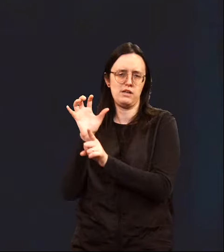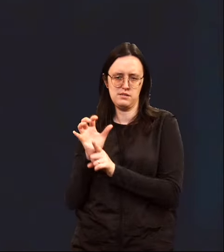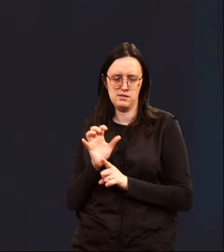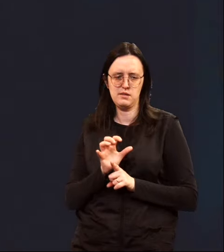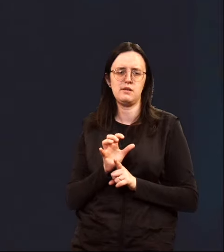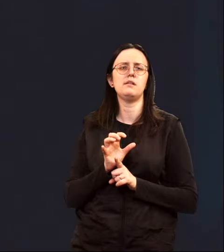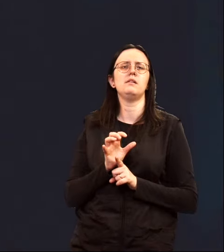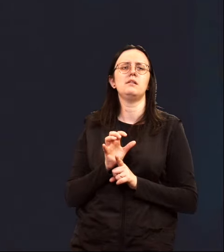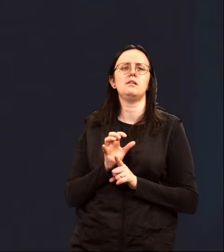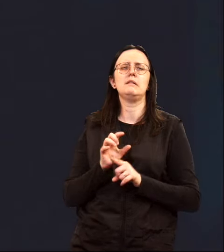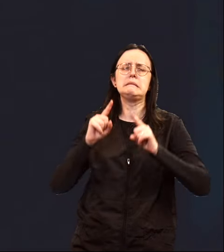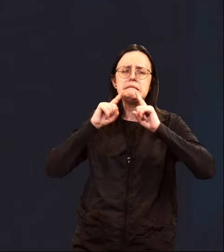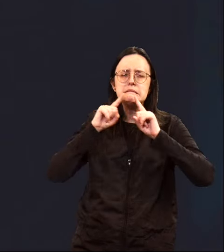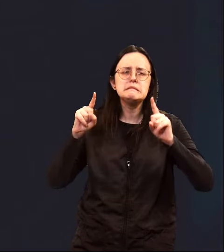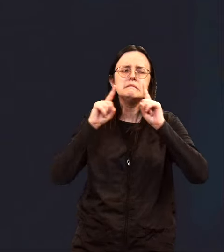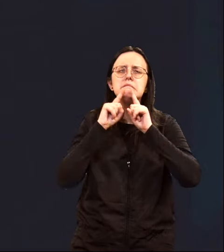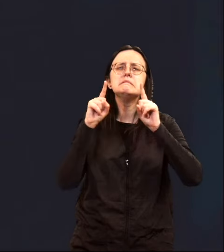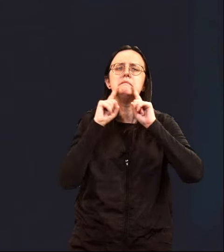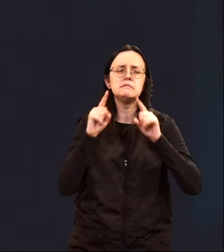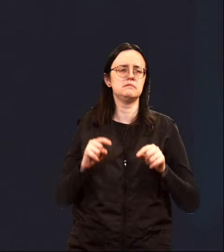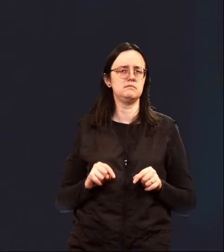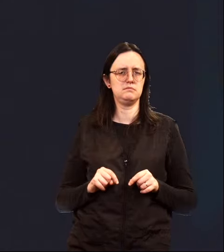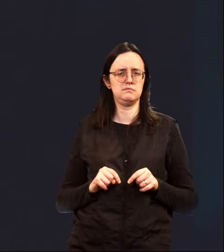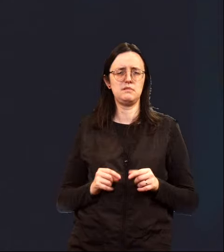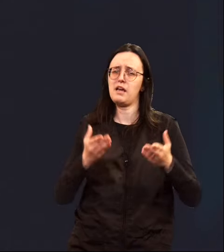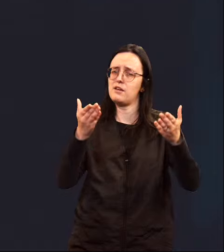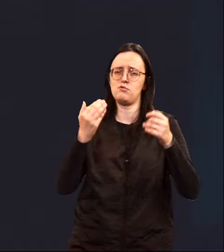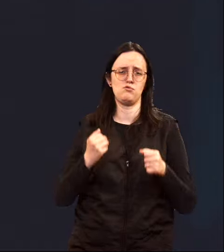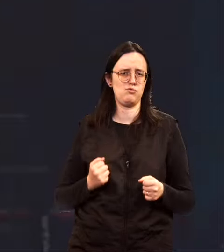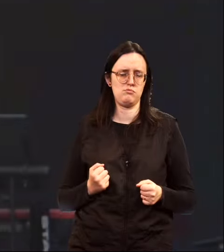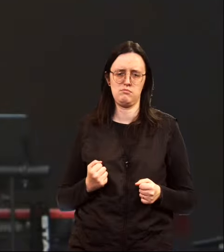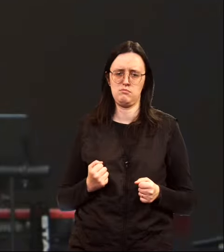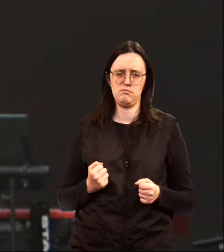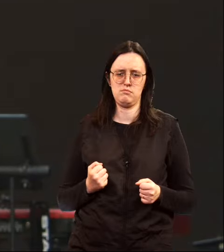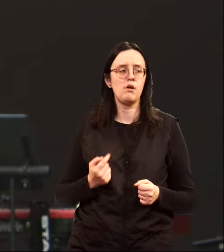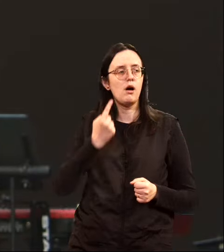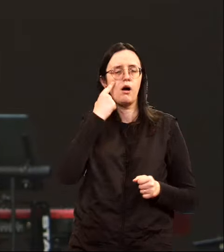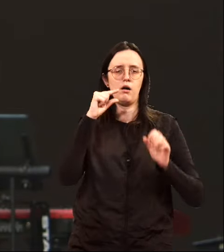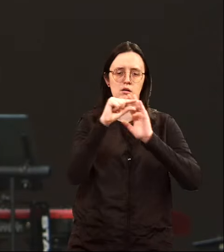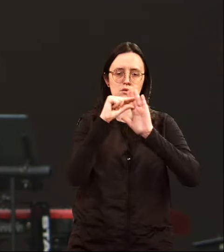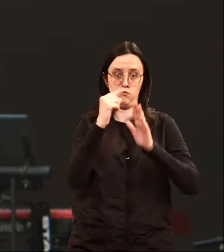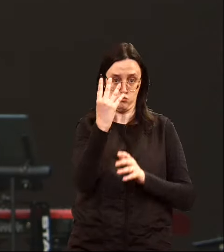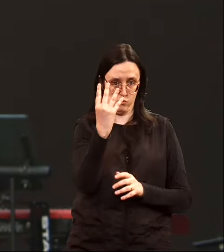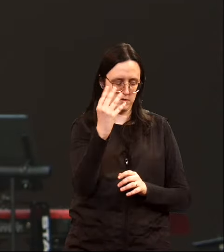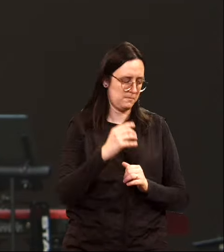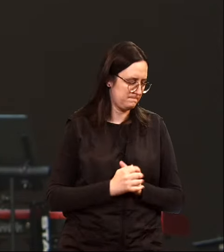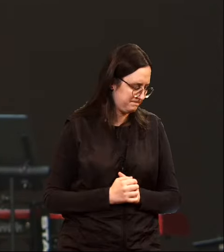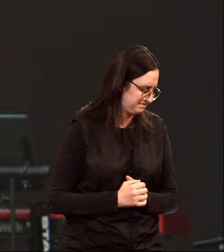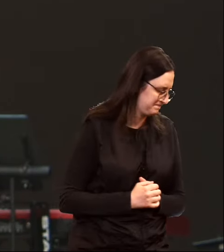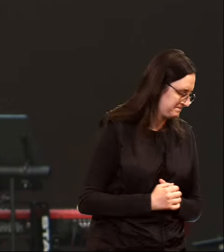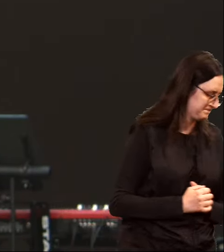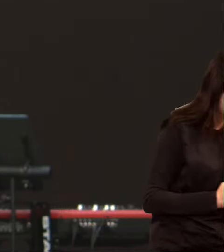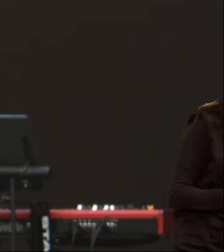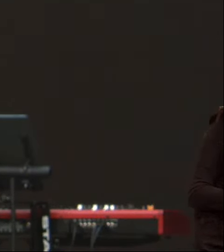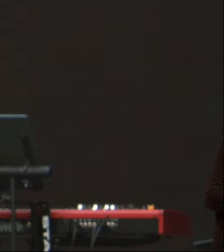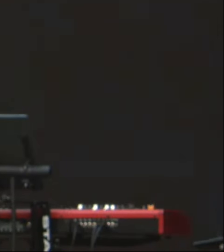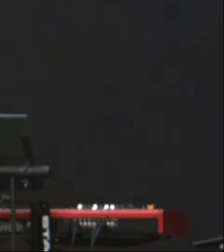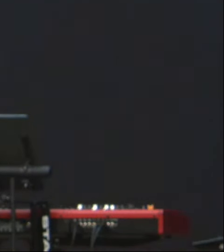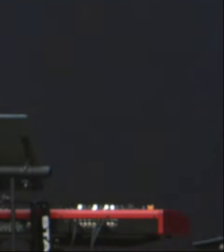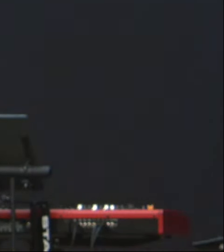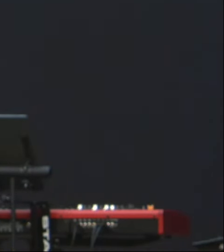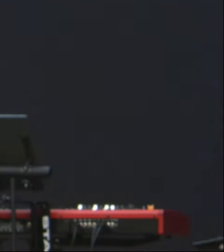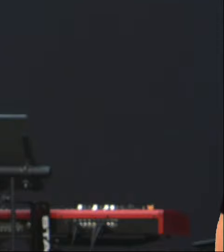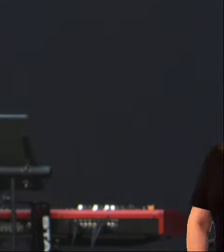dos reclamões. É isso. Olha o que diz o versículo 4. E o